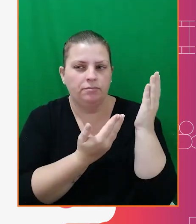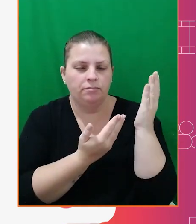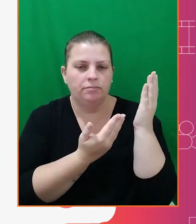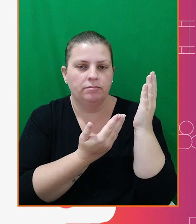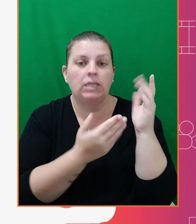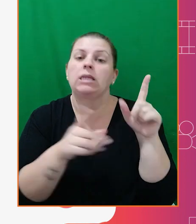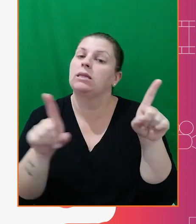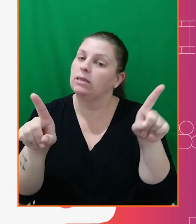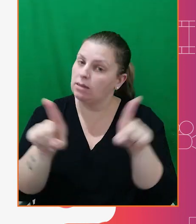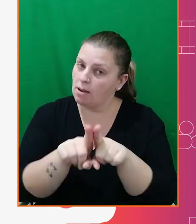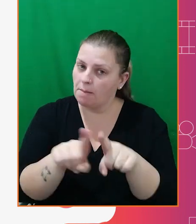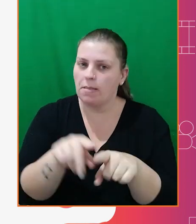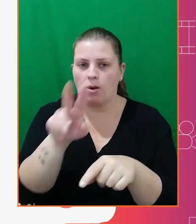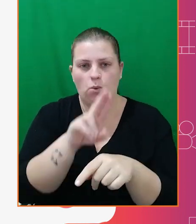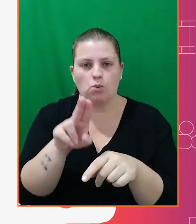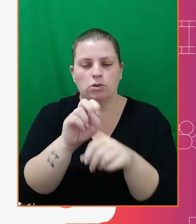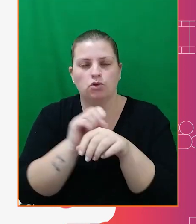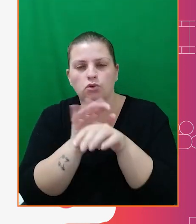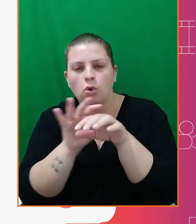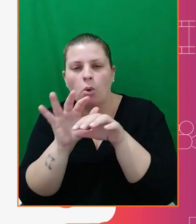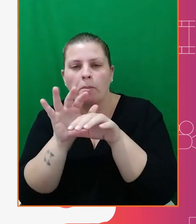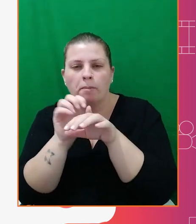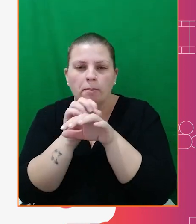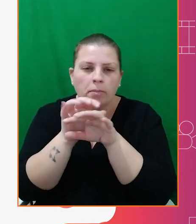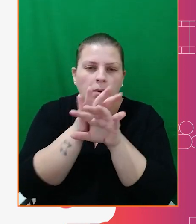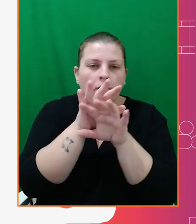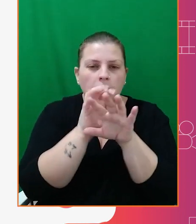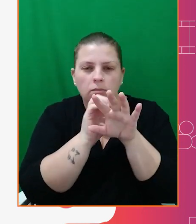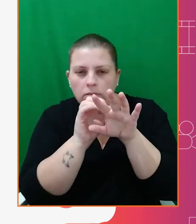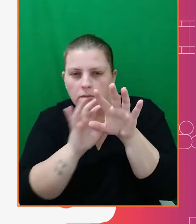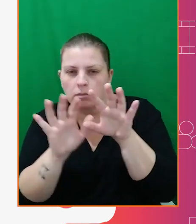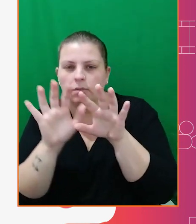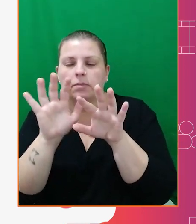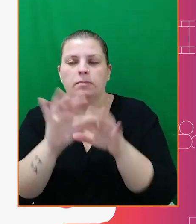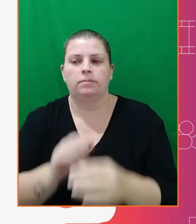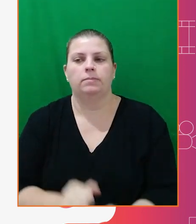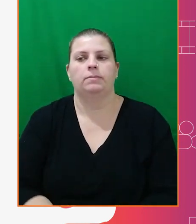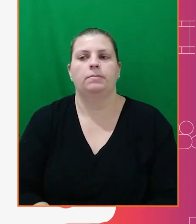em alguns lugares para dar uma sensação de volume maior.